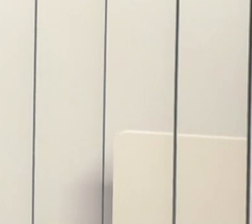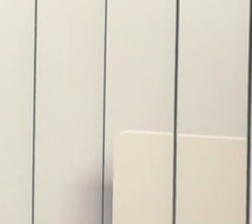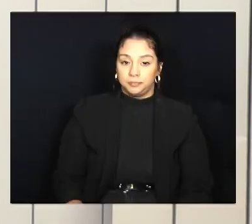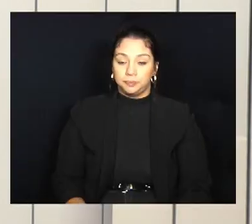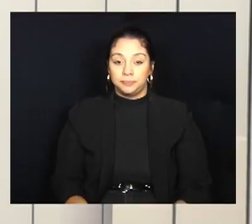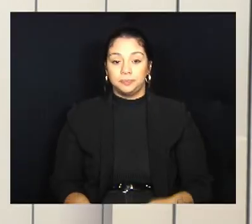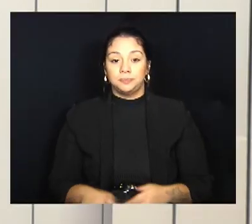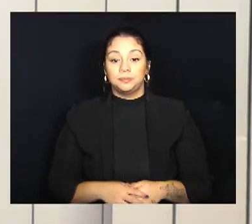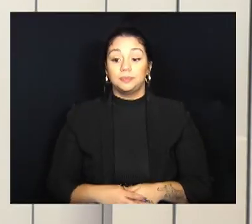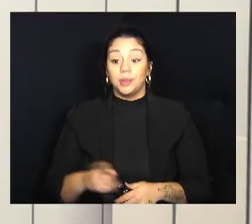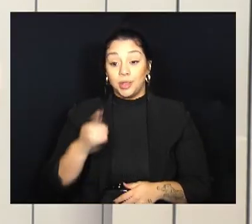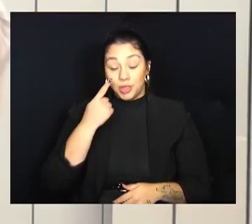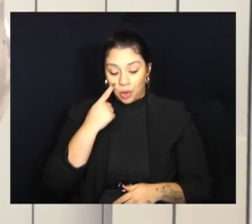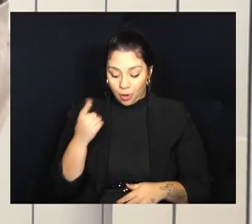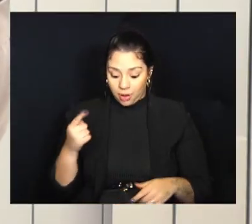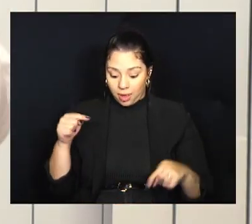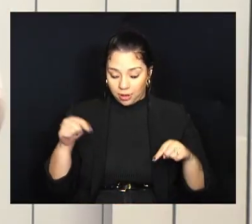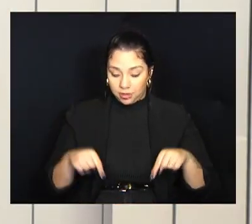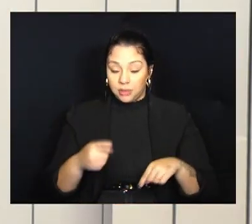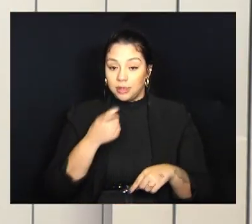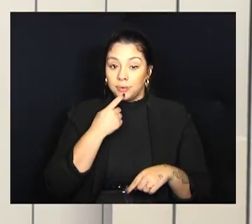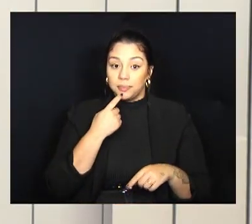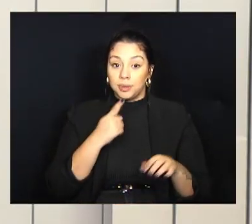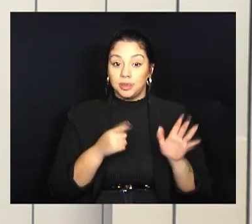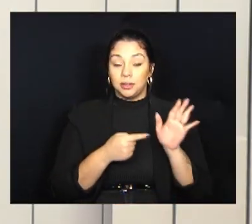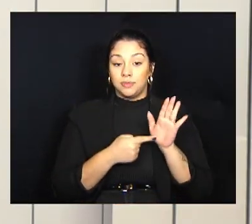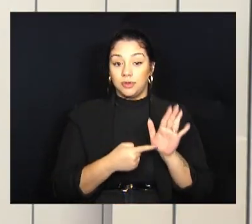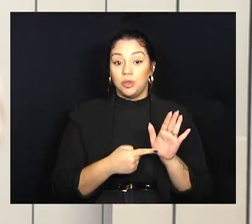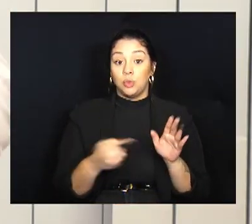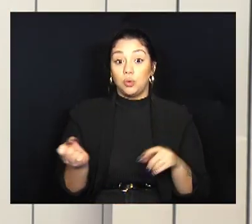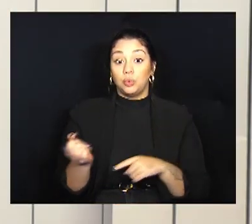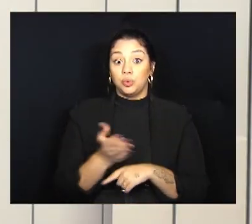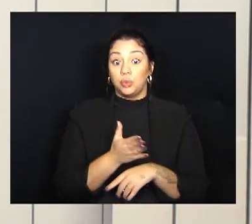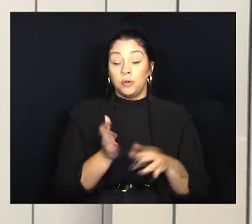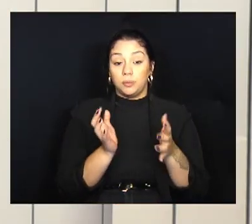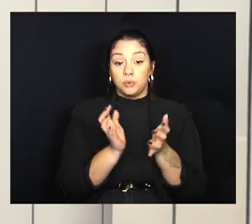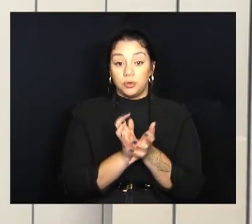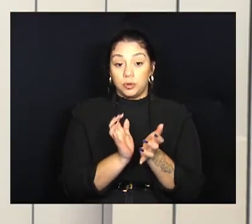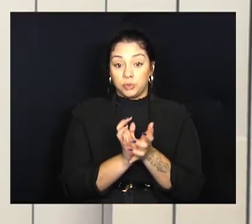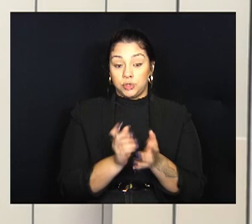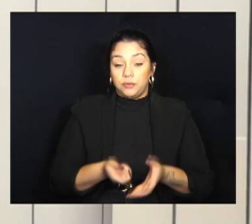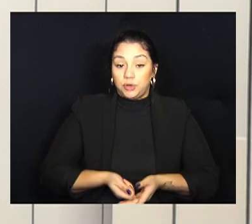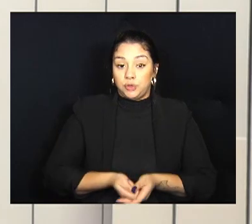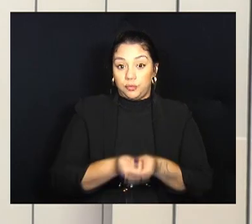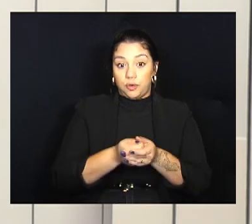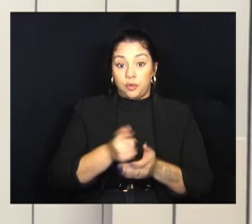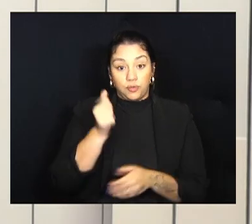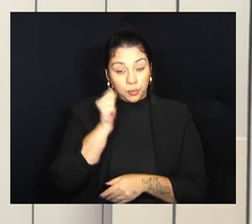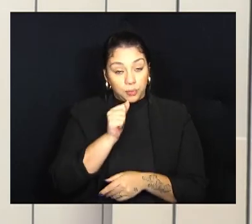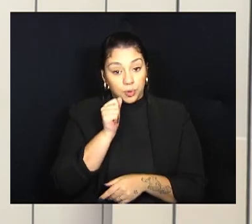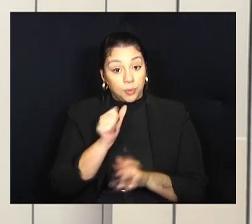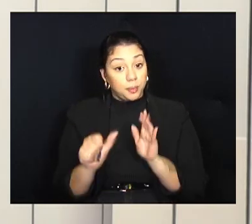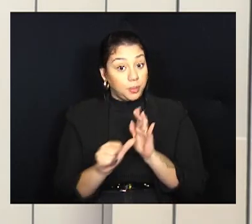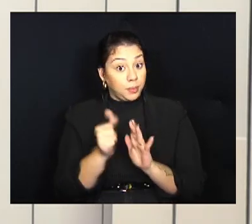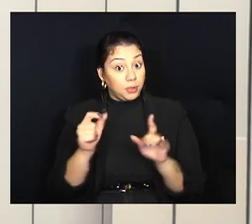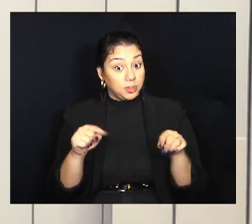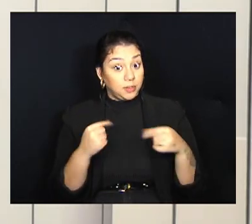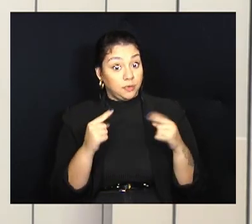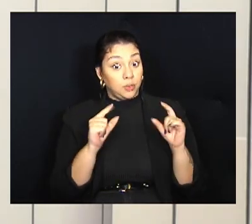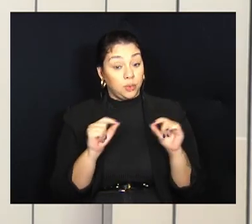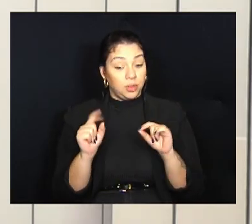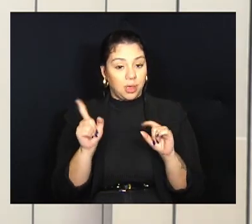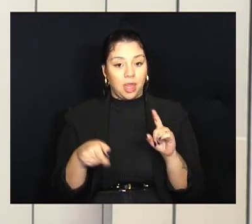E olha só, Campinas apresentou ontem o novo time de vôlei feminino. E o primeiro desafio é o